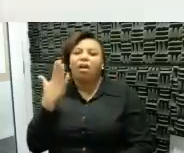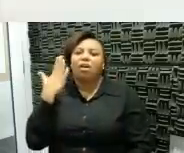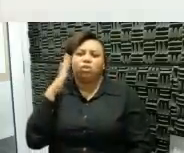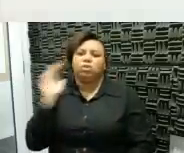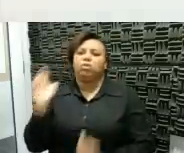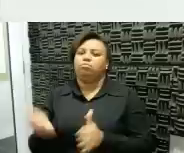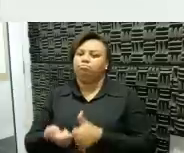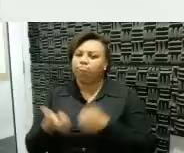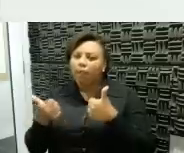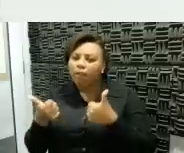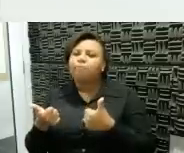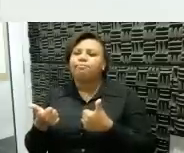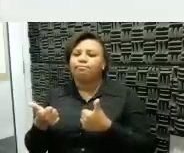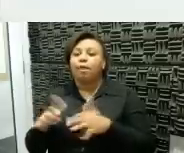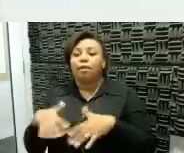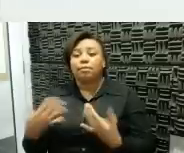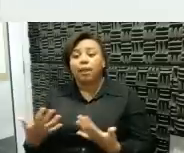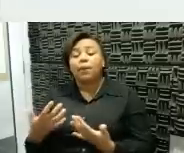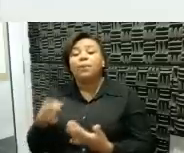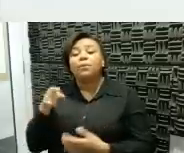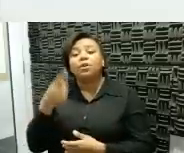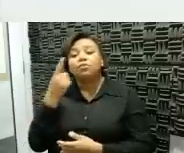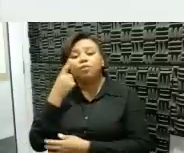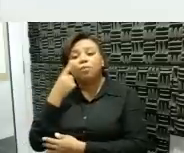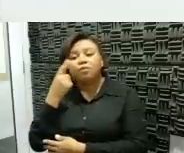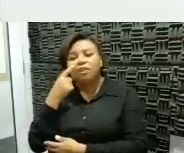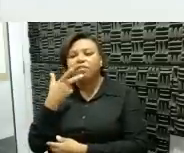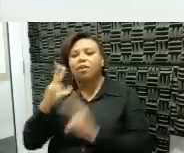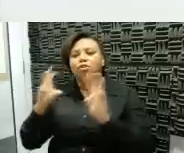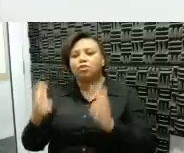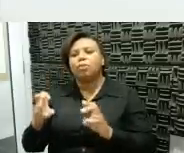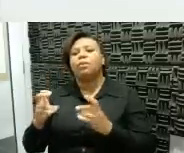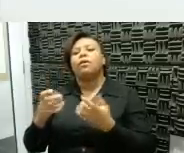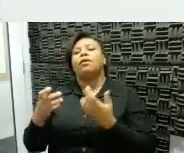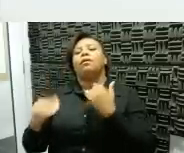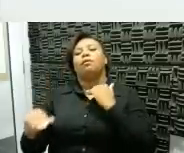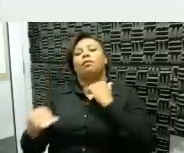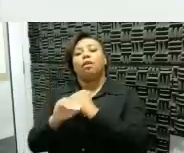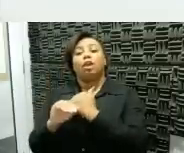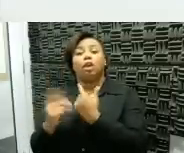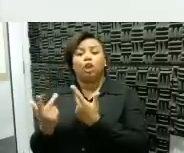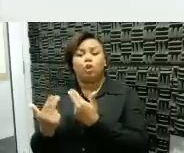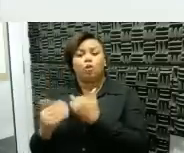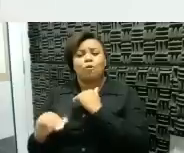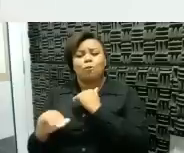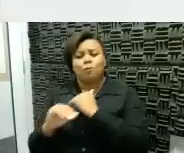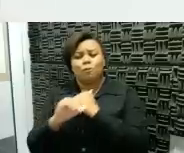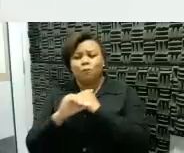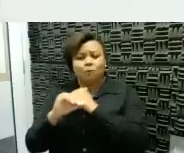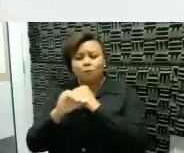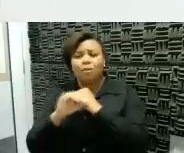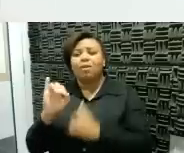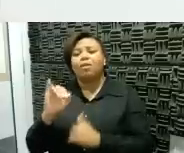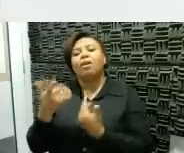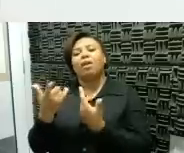então aqui a gente vai ver que falar em igualdade é é é é muito importante que a gente entenda que essa